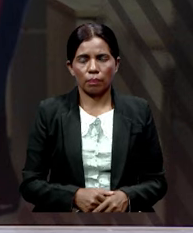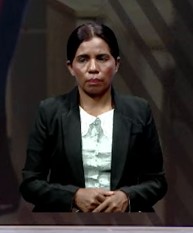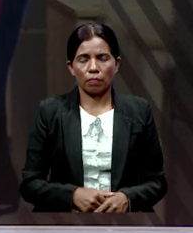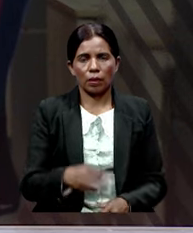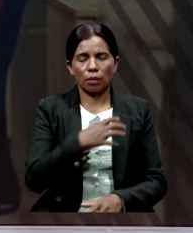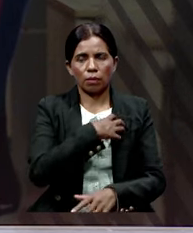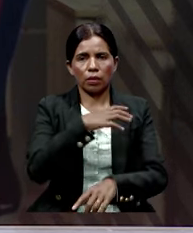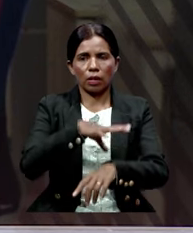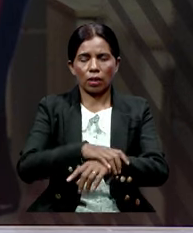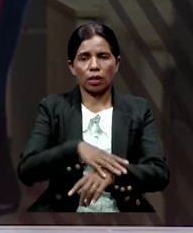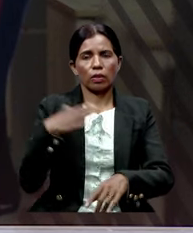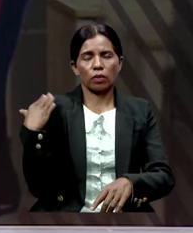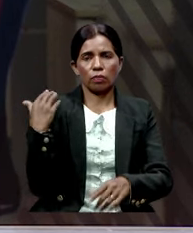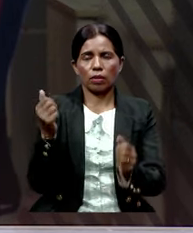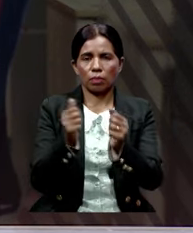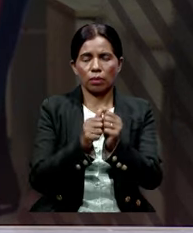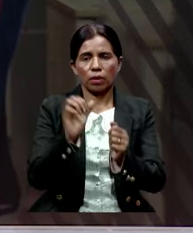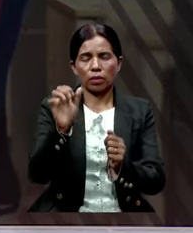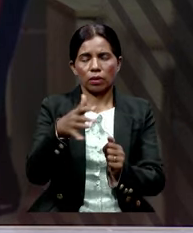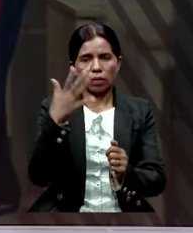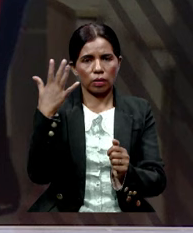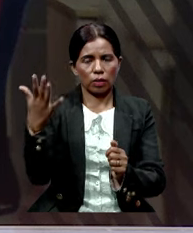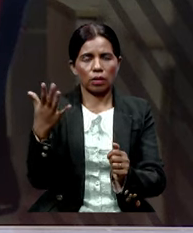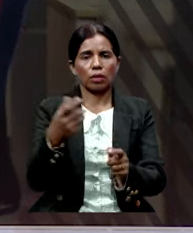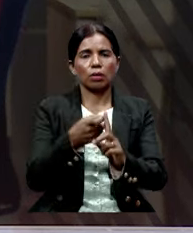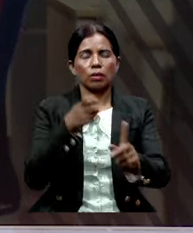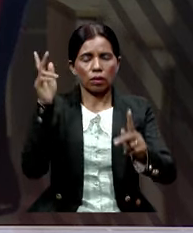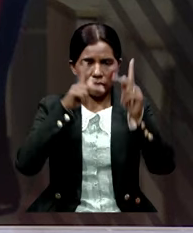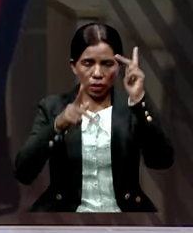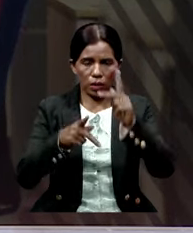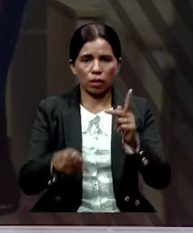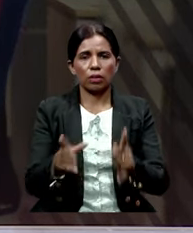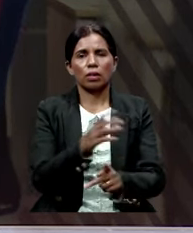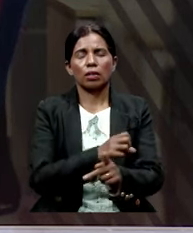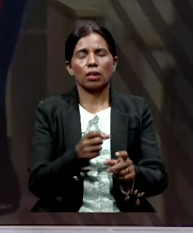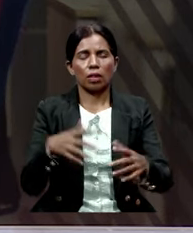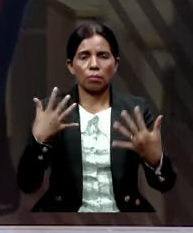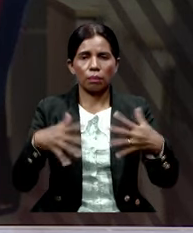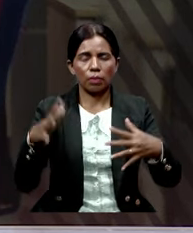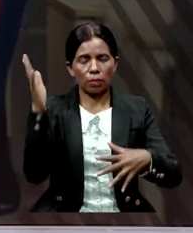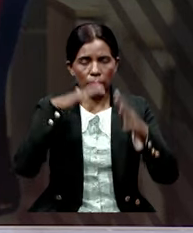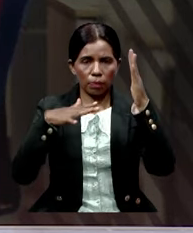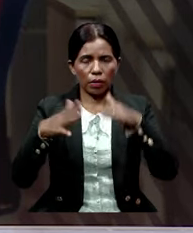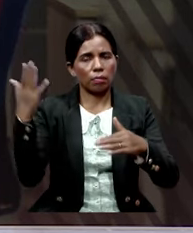PNTL detém jovem na Insano Lourenço em Lima, suspeito russo caso sob festa, e a Aitara Clara.